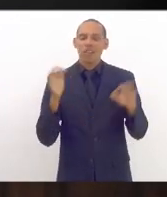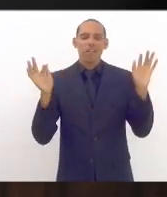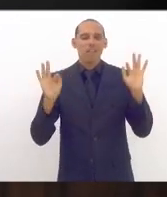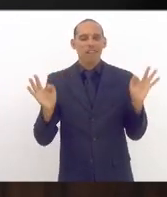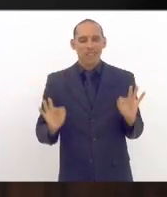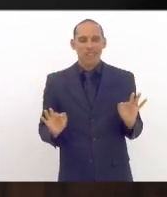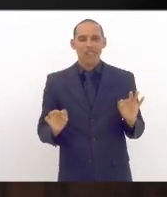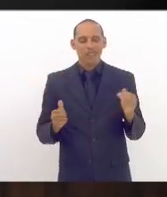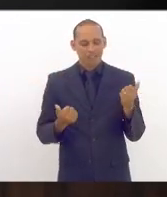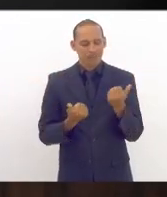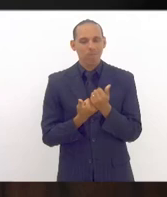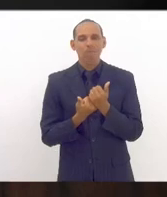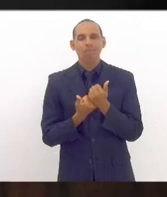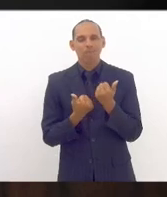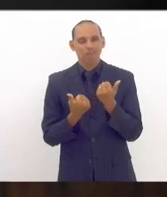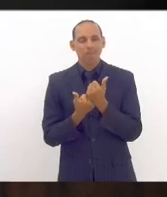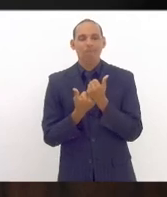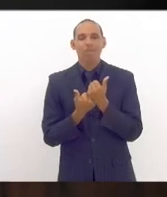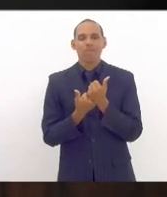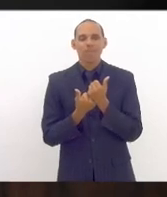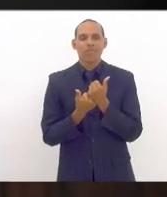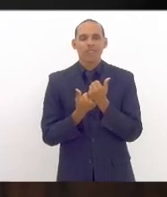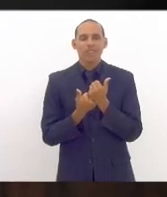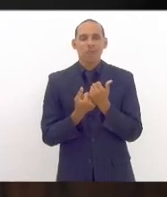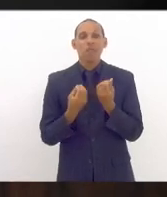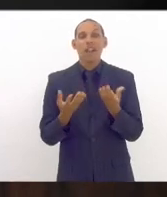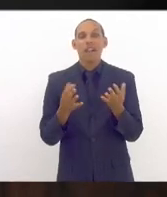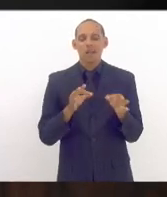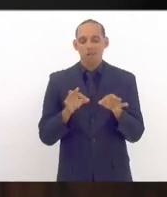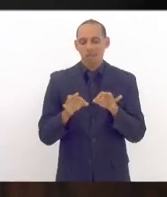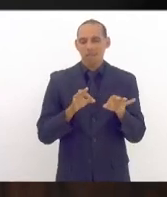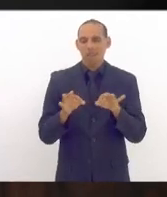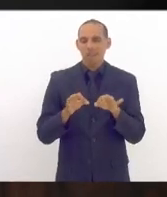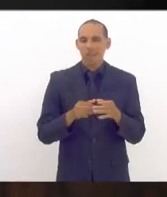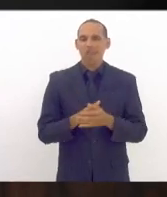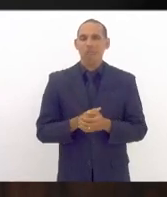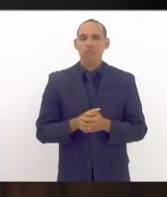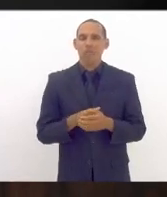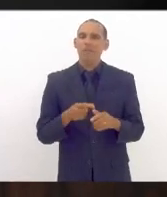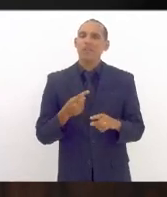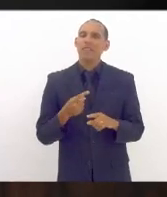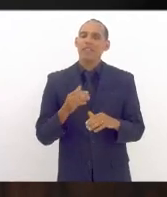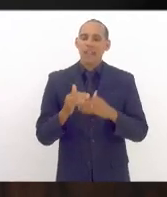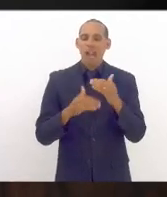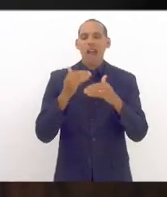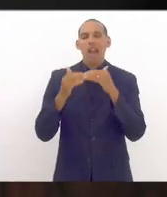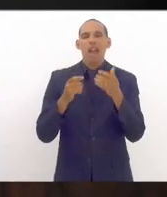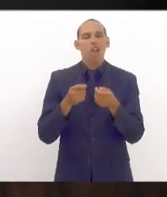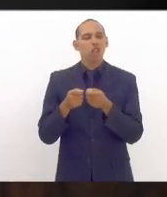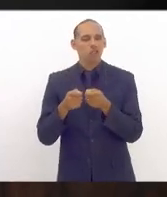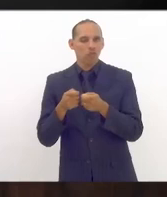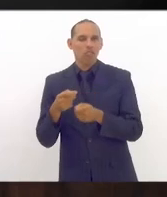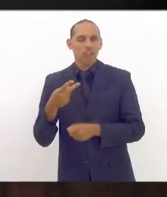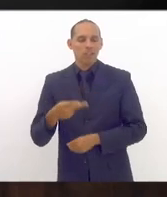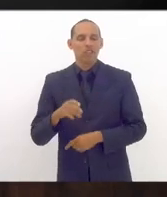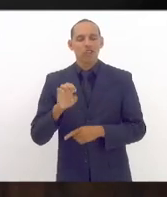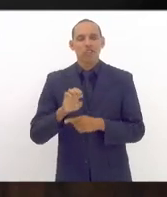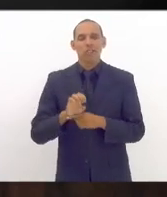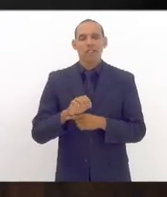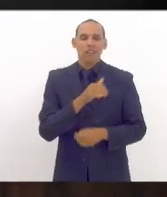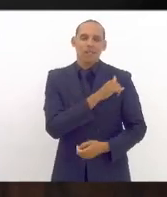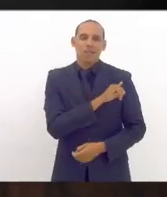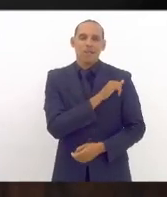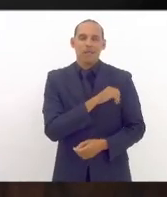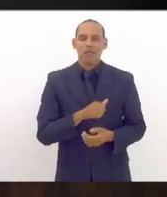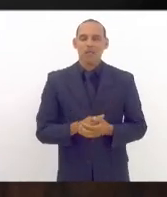feliz de poder contribuir para o planejamento do crescimento econômico social do Estado do Rio de Janeiro o